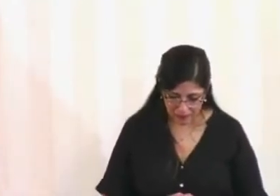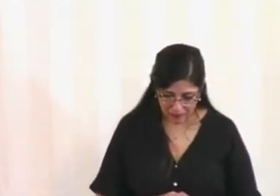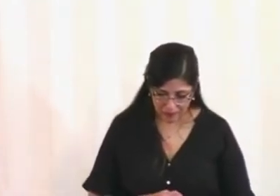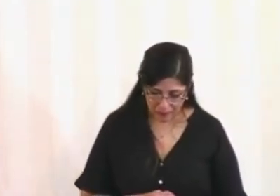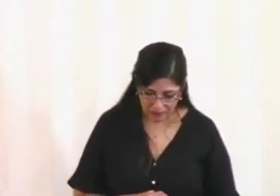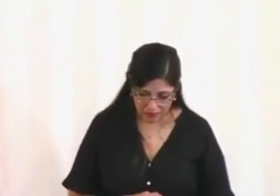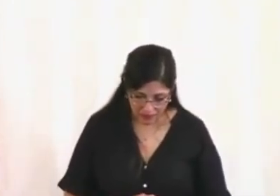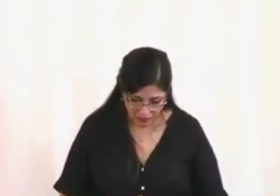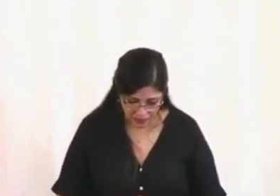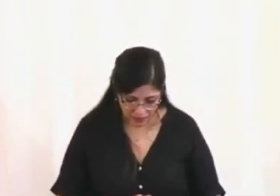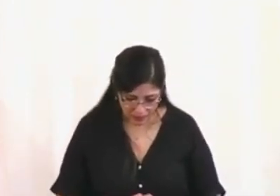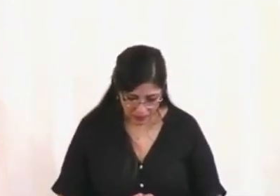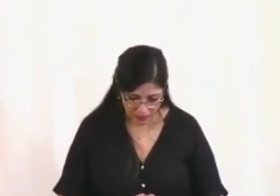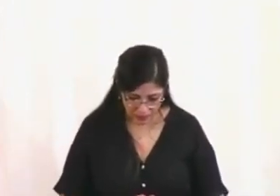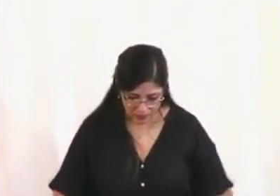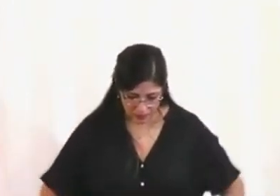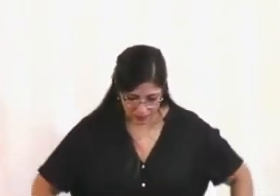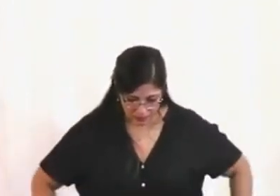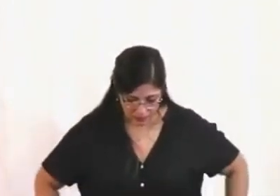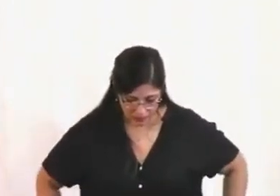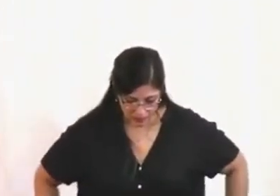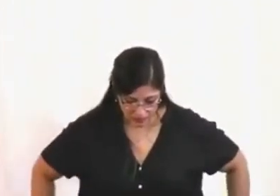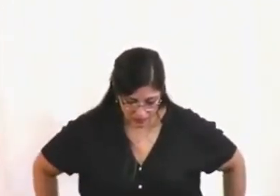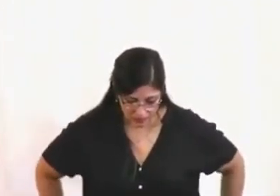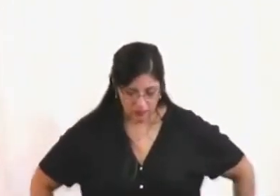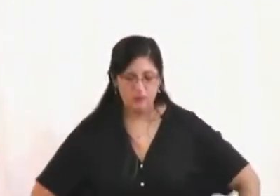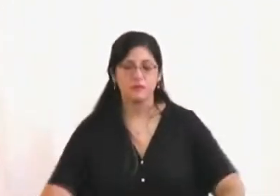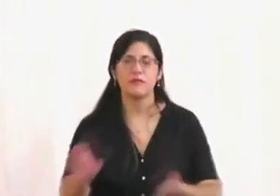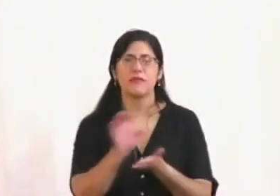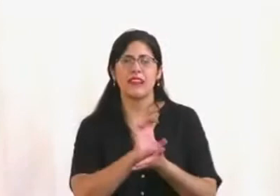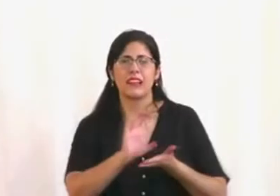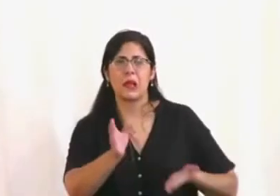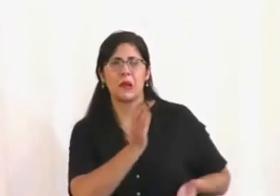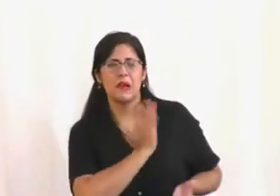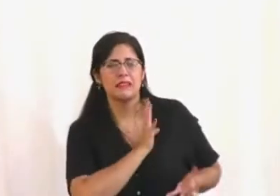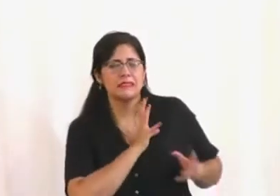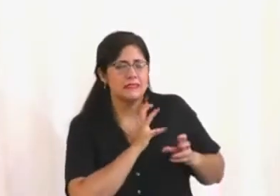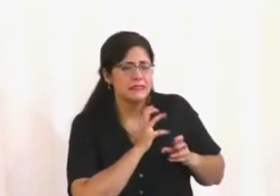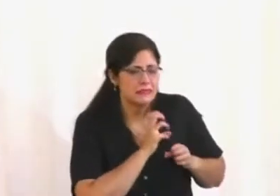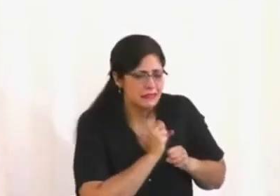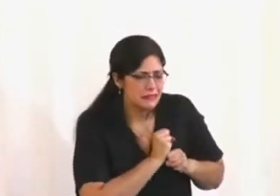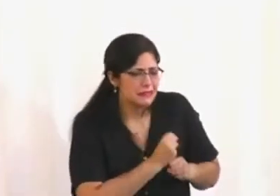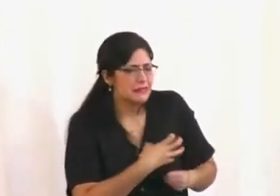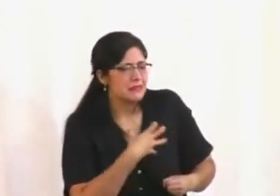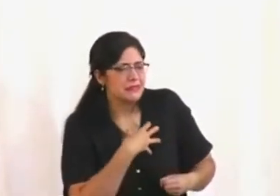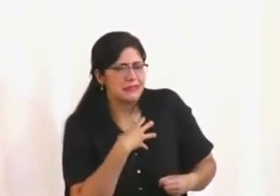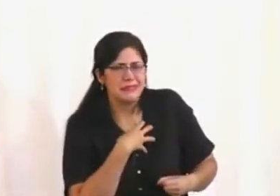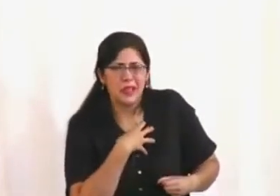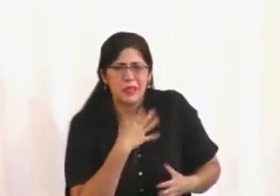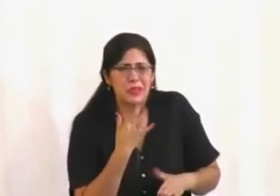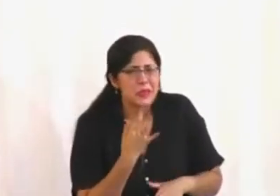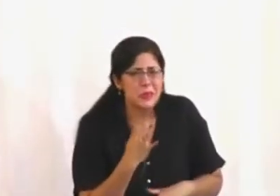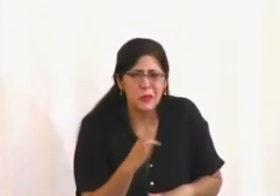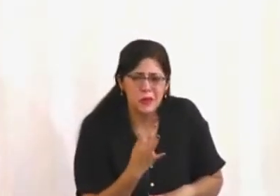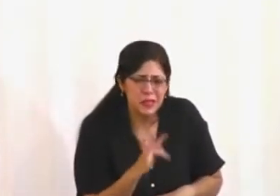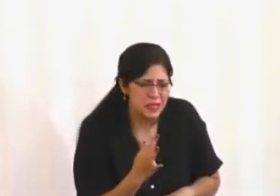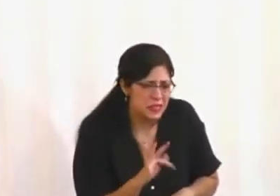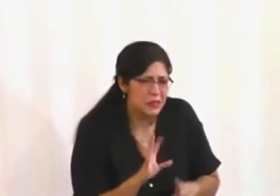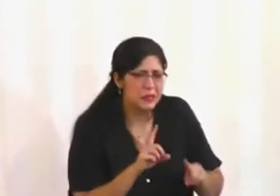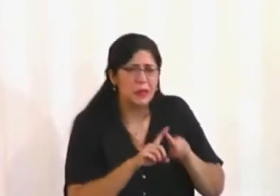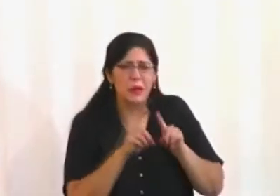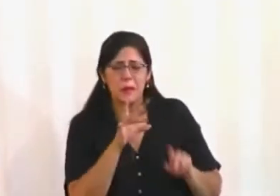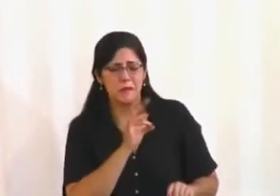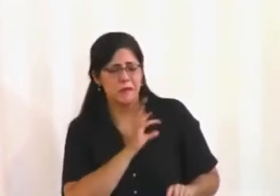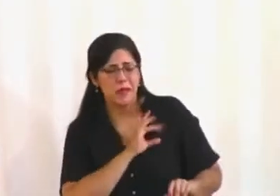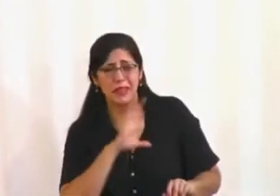Vamos entender que Elias está com o coração apertado, Elias está querendo morrer, Elias está com medo da ameaça de morte que